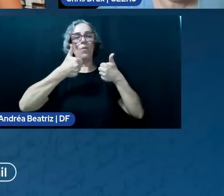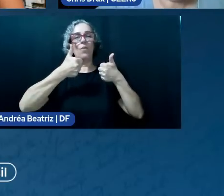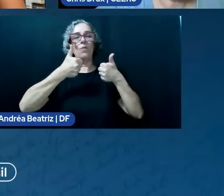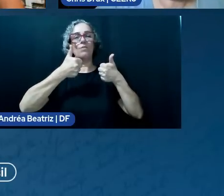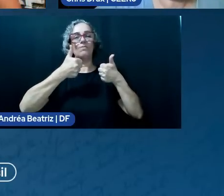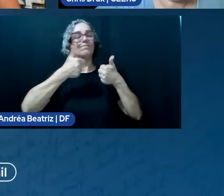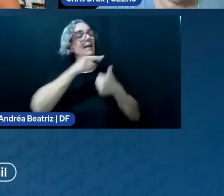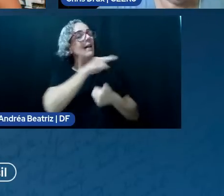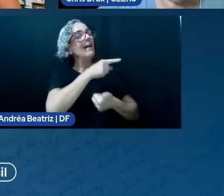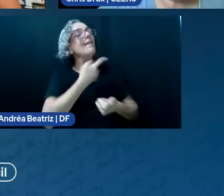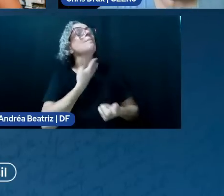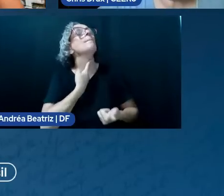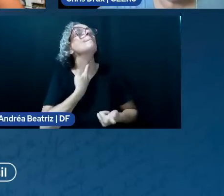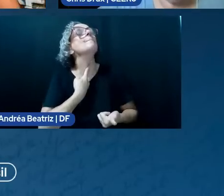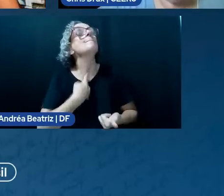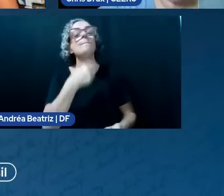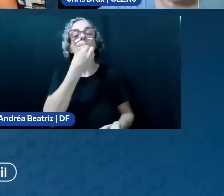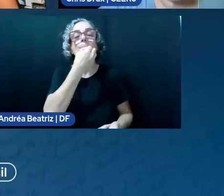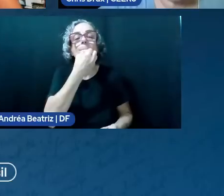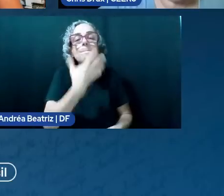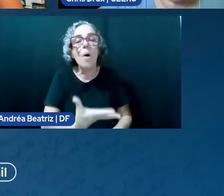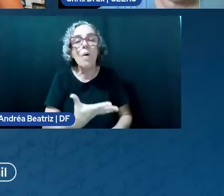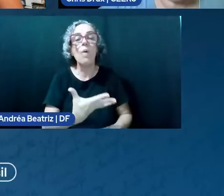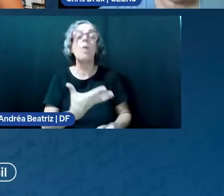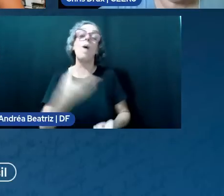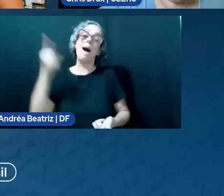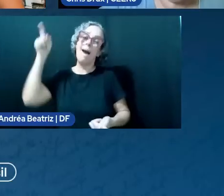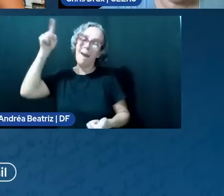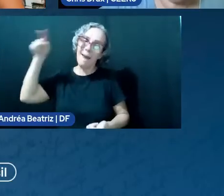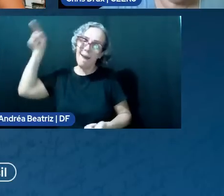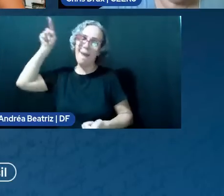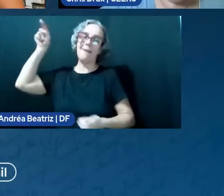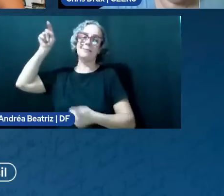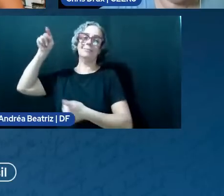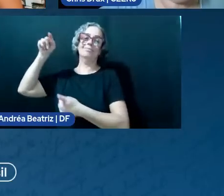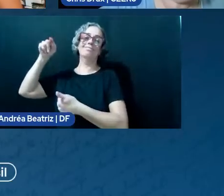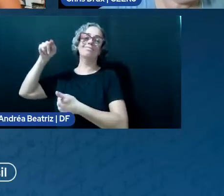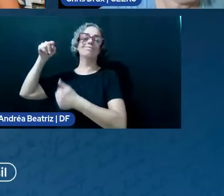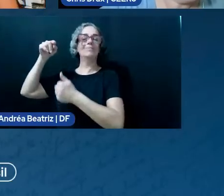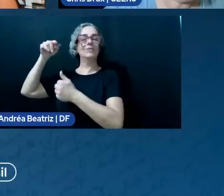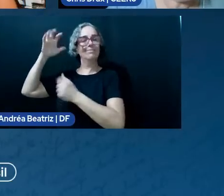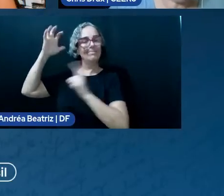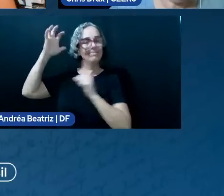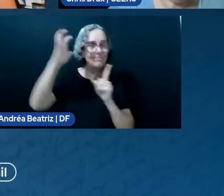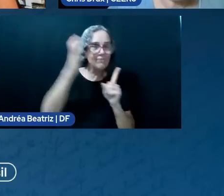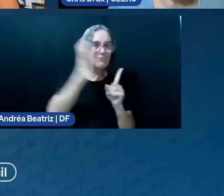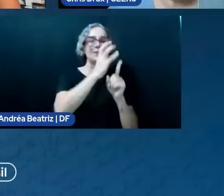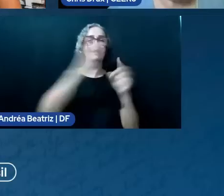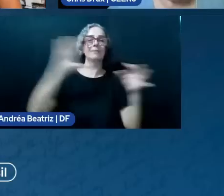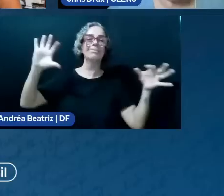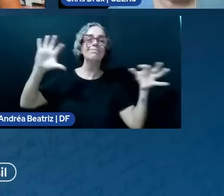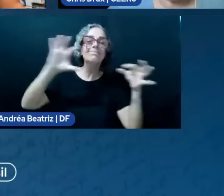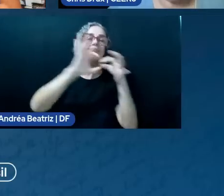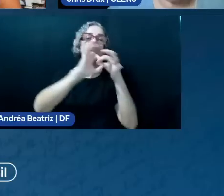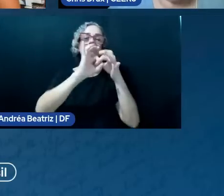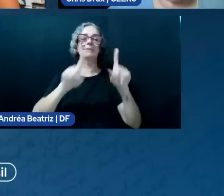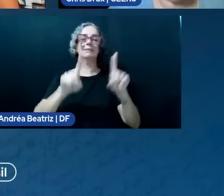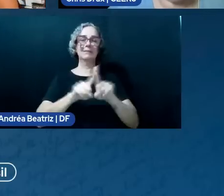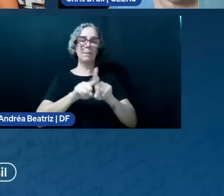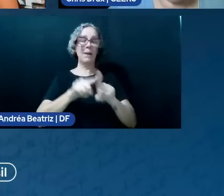boa vontade, aqueles que perseveram no bem. Porque se nós formos